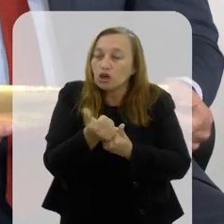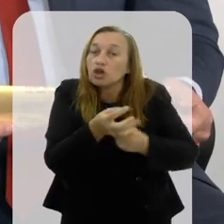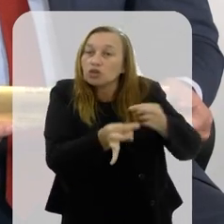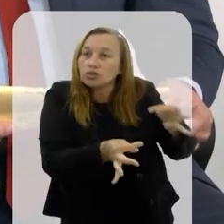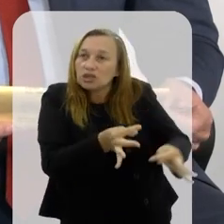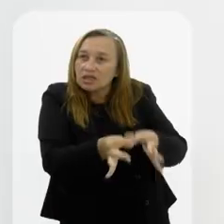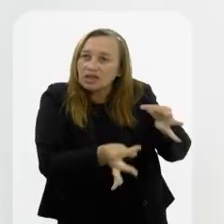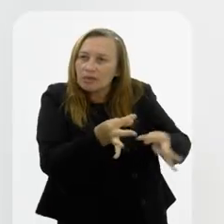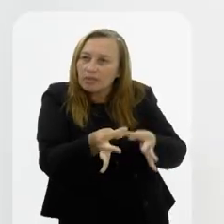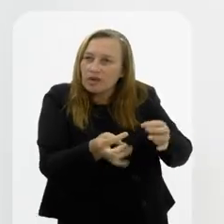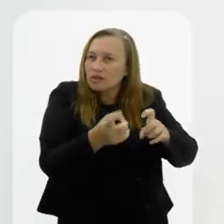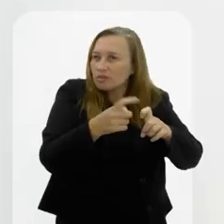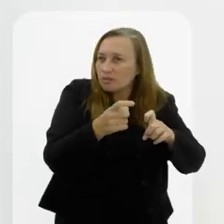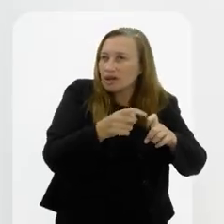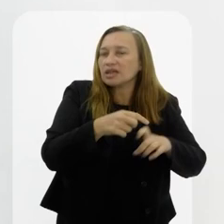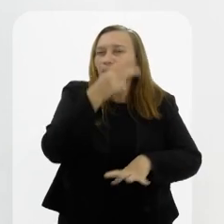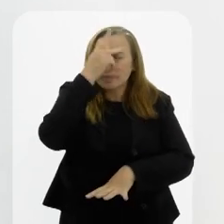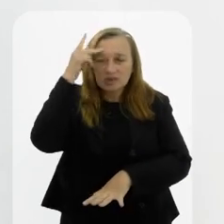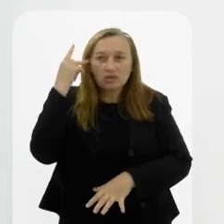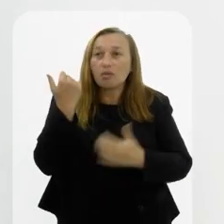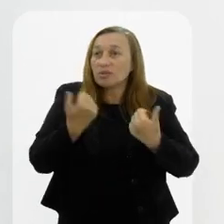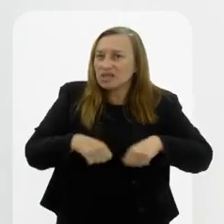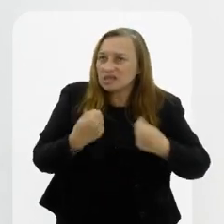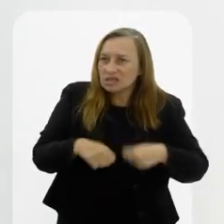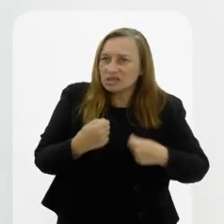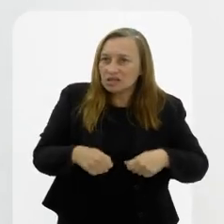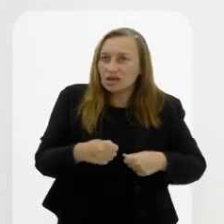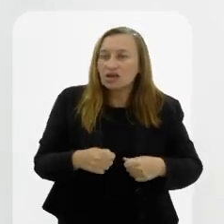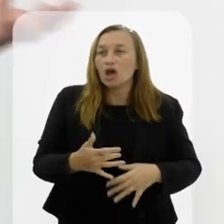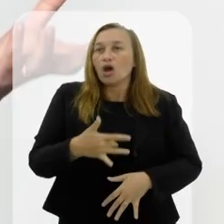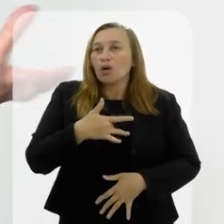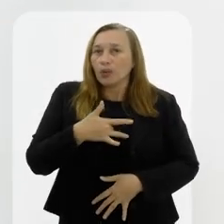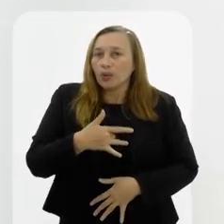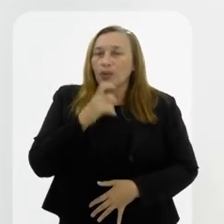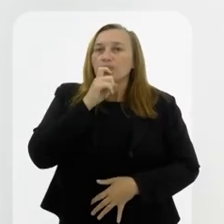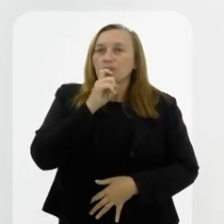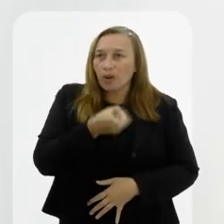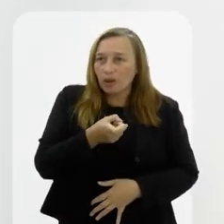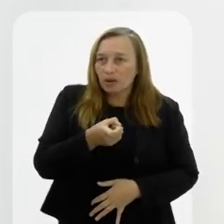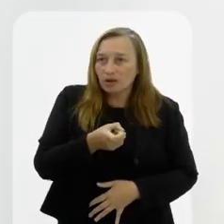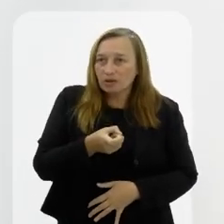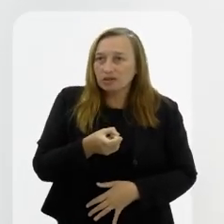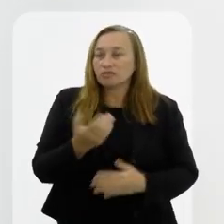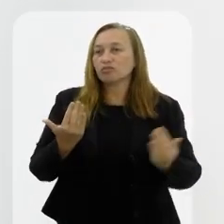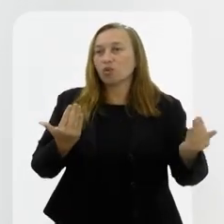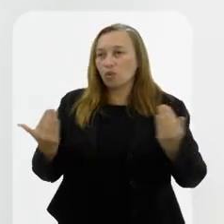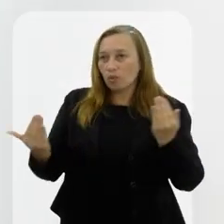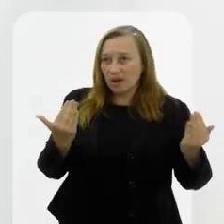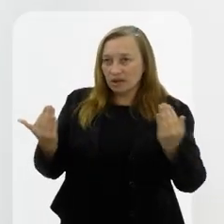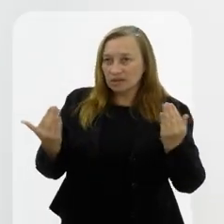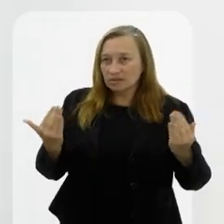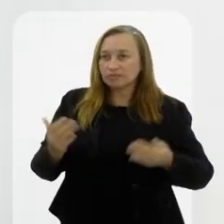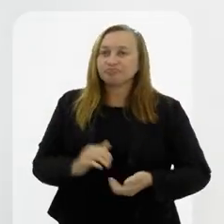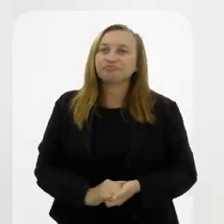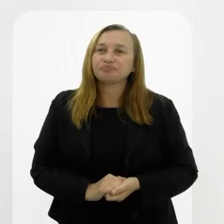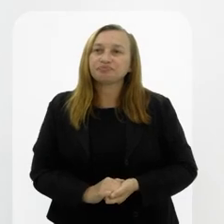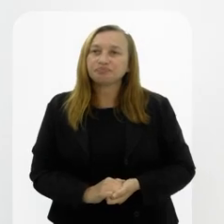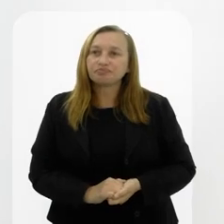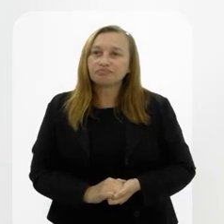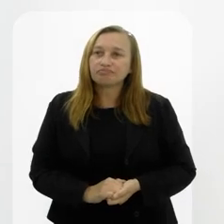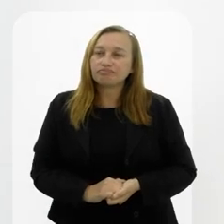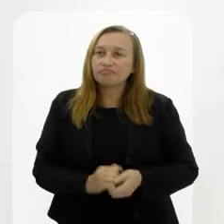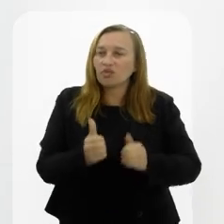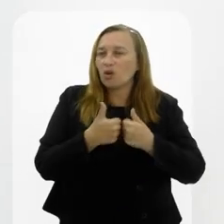apoio, além do tratamento médico, aquela pessoa precisa. No âmbito da tuberculose, fazendo apenas uma comparação,